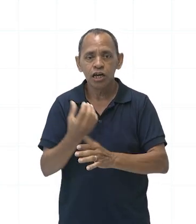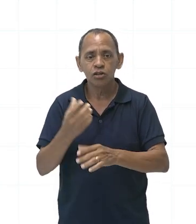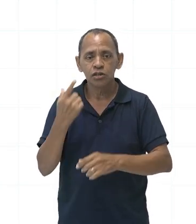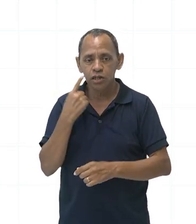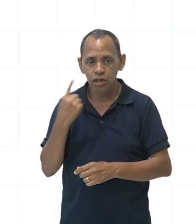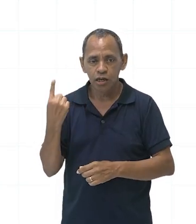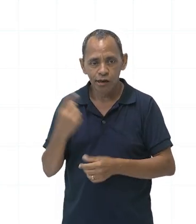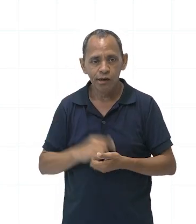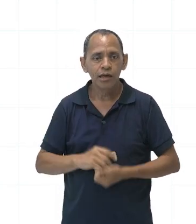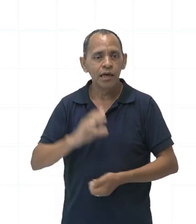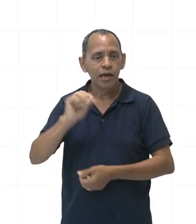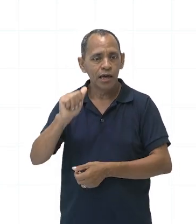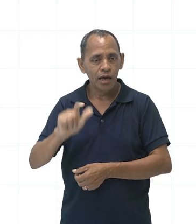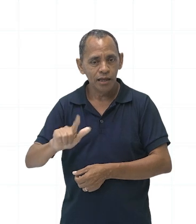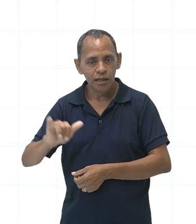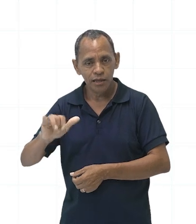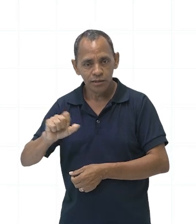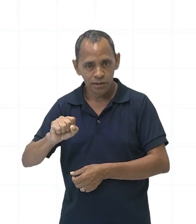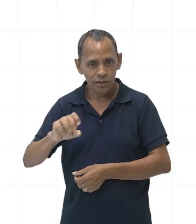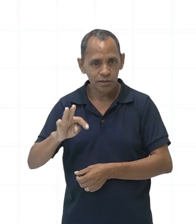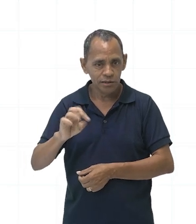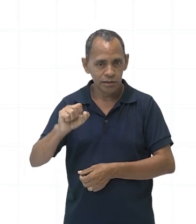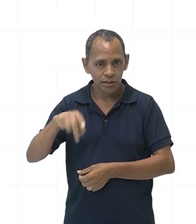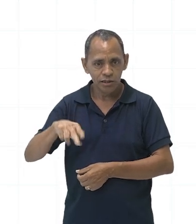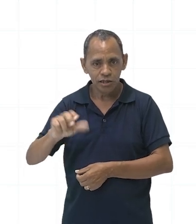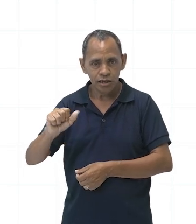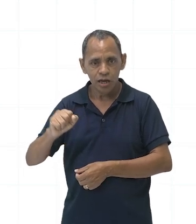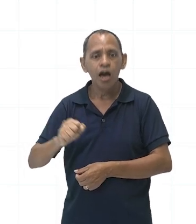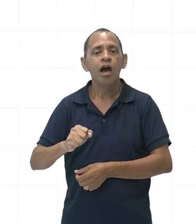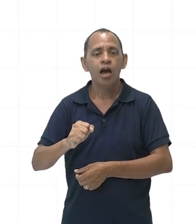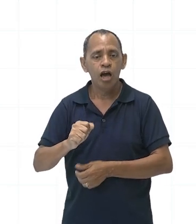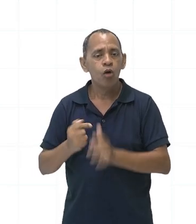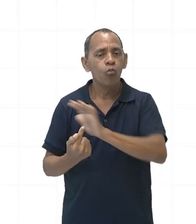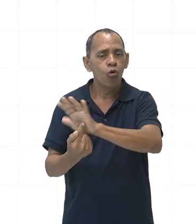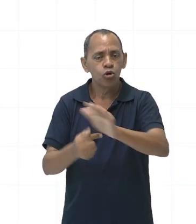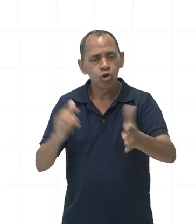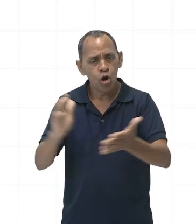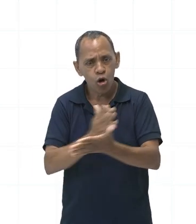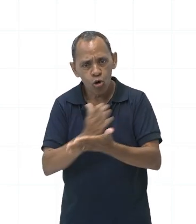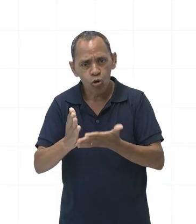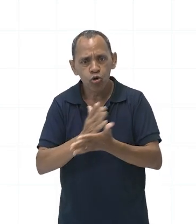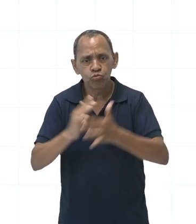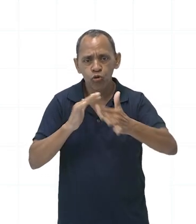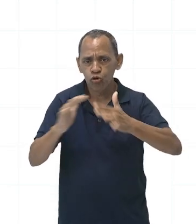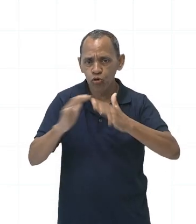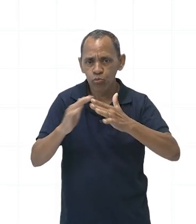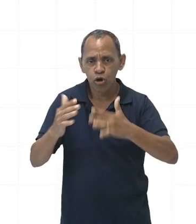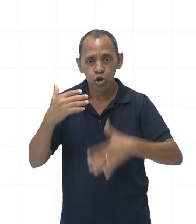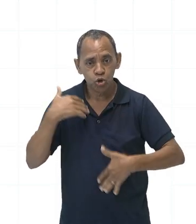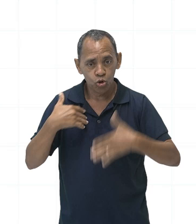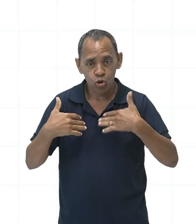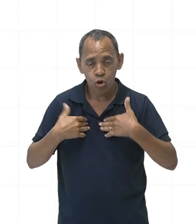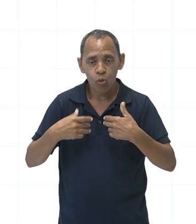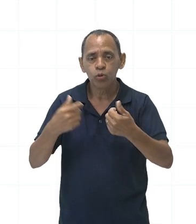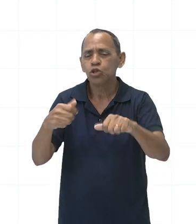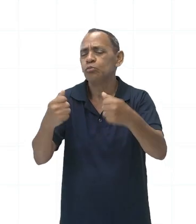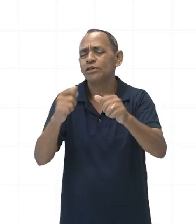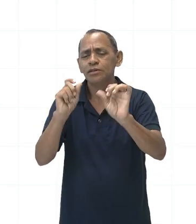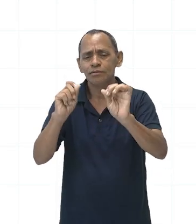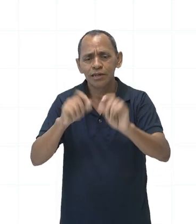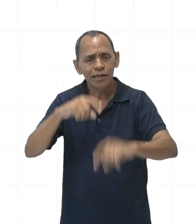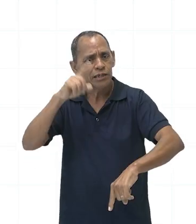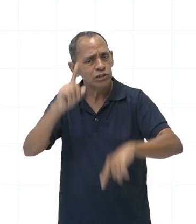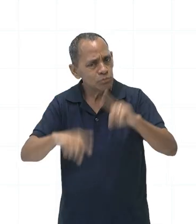vem justamente trazendo aqueles movimentos corporais, aqueles exercícios que não precisam